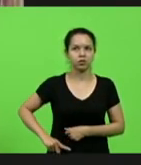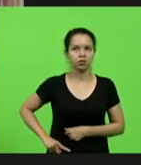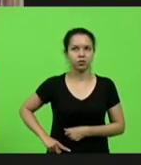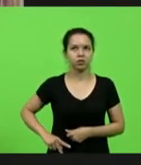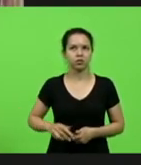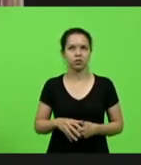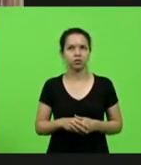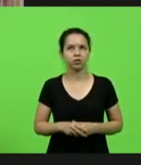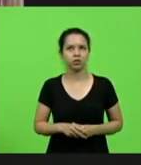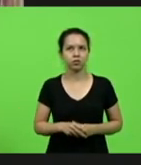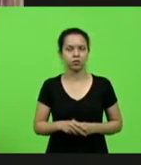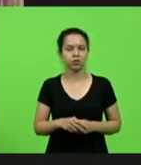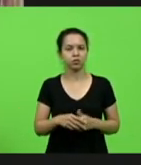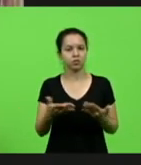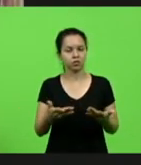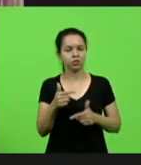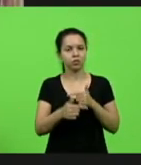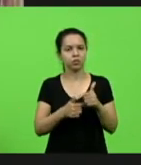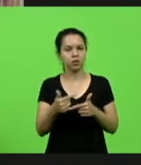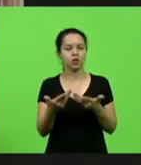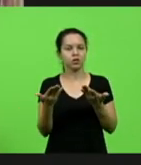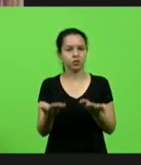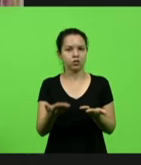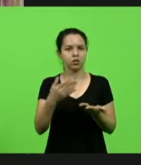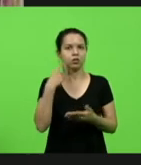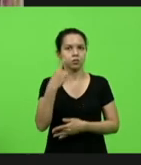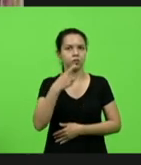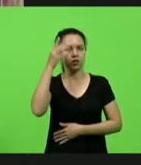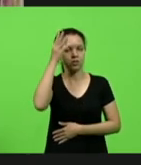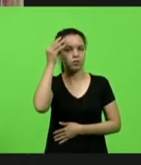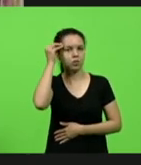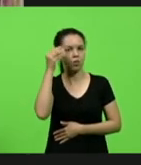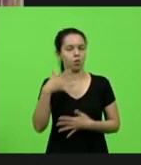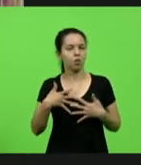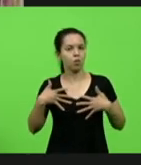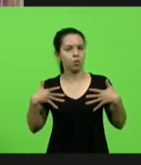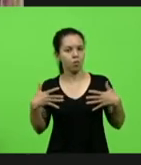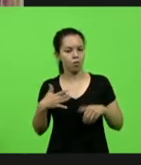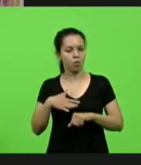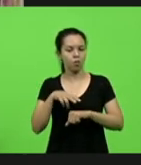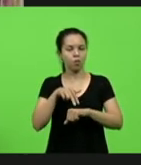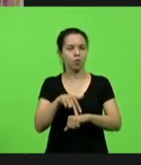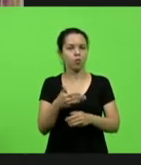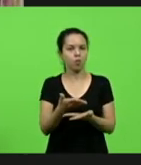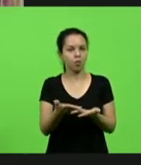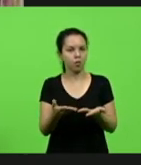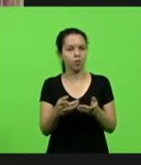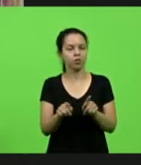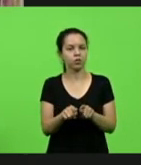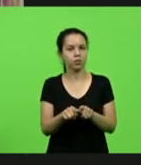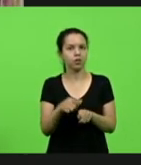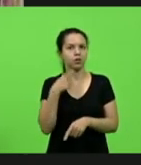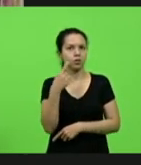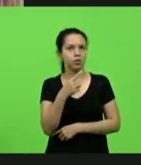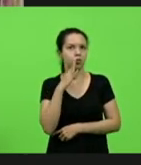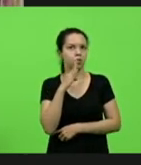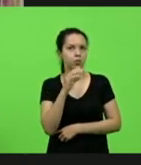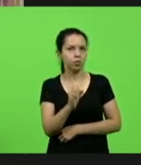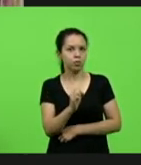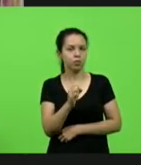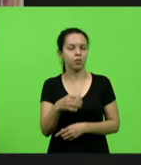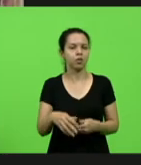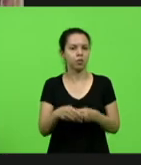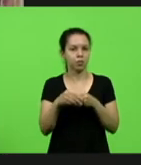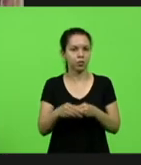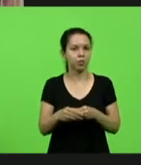destes trabalhos, a deputada Luciane Carminati. É uma honra estar aqui também com o deputado Bruno Souza. Cumprimento também